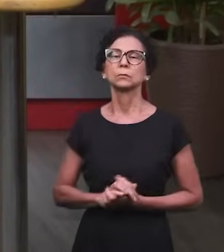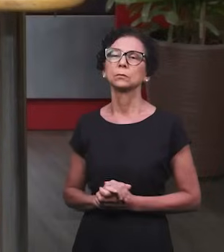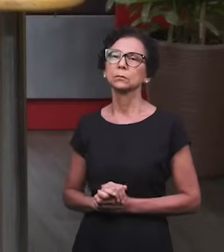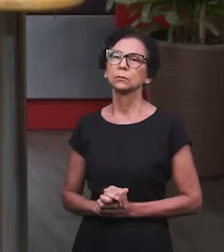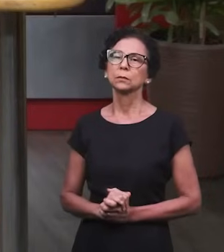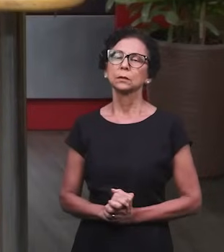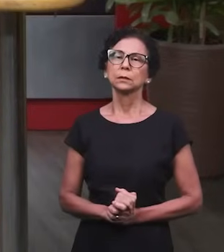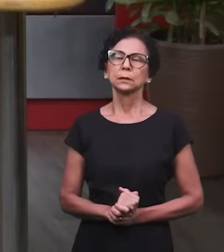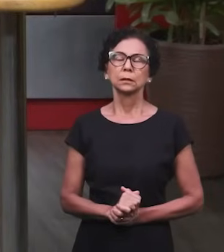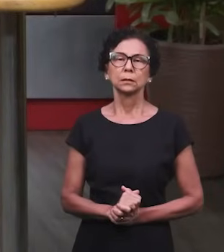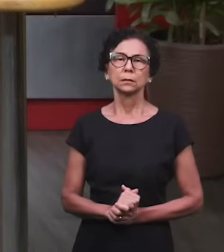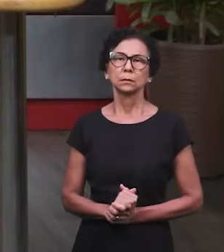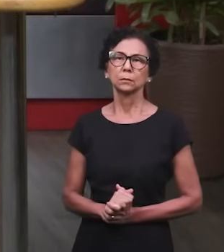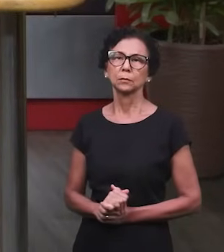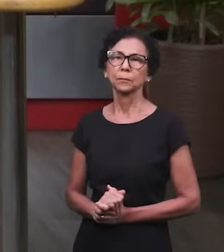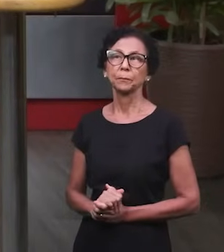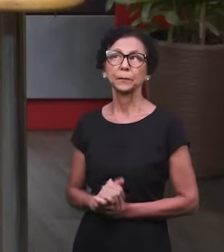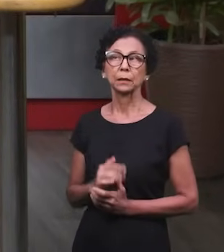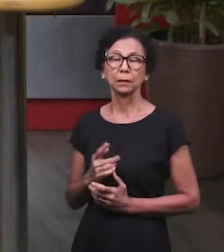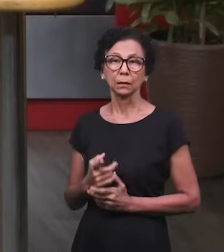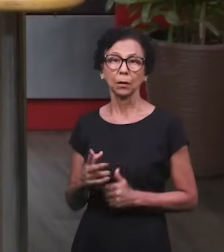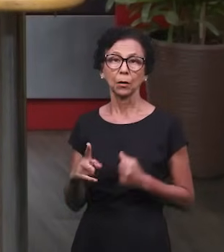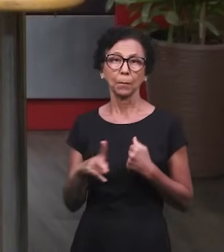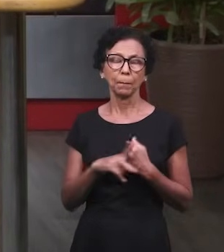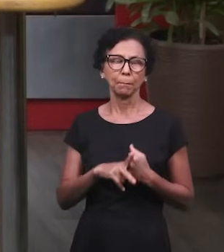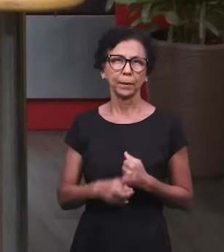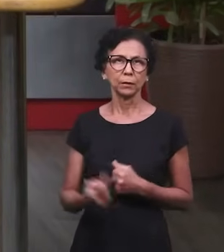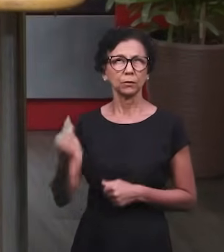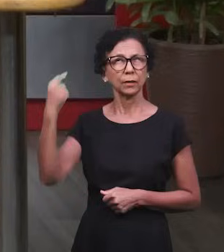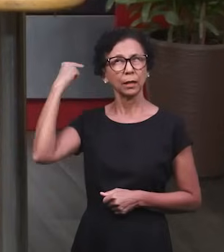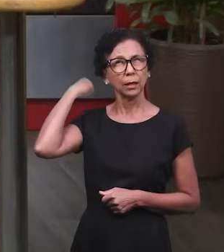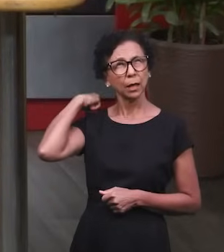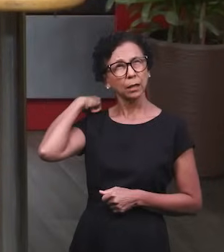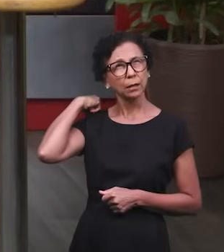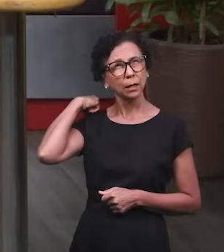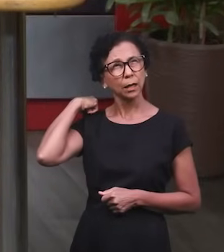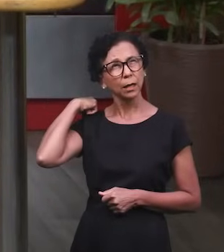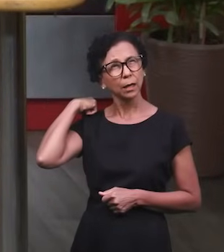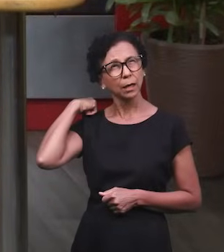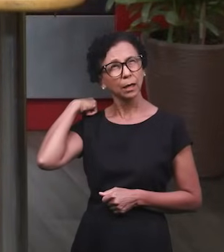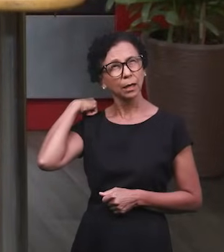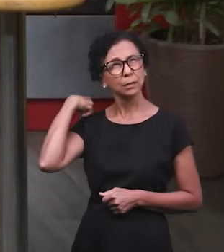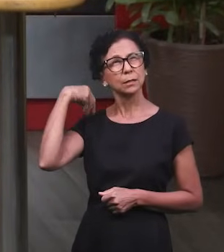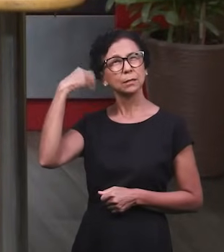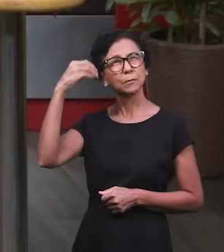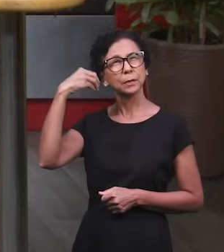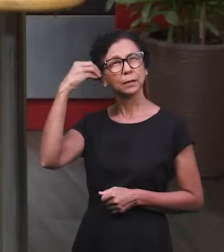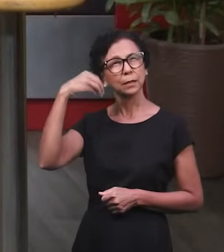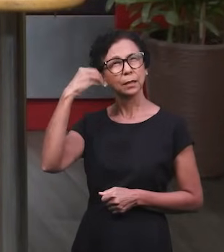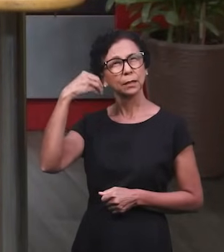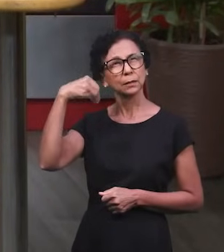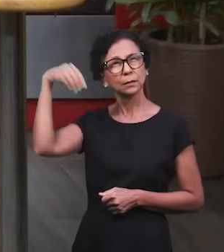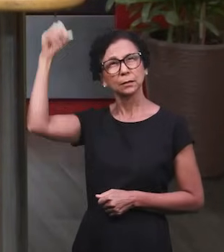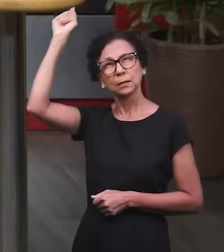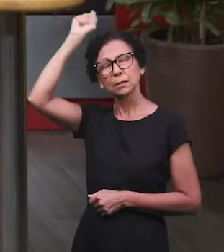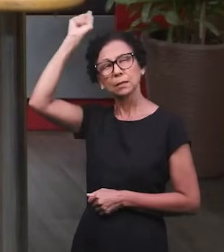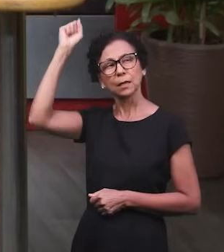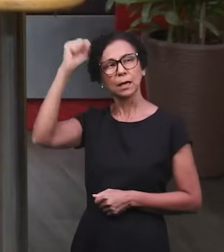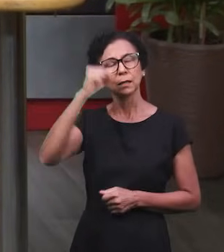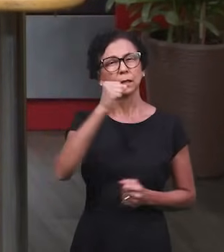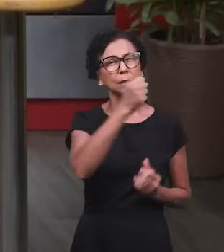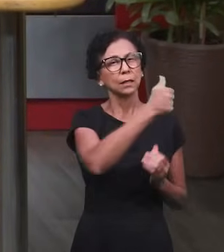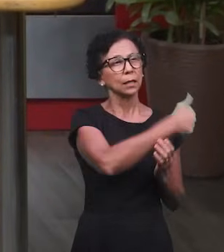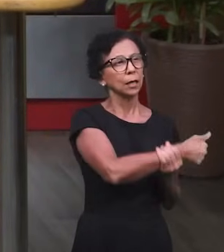vós quer dizer ele ele pega a experiência de Sara e Abraão e transfere o